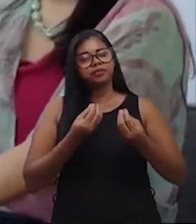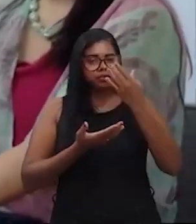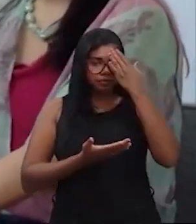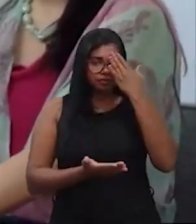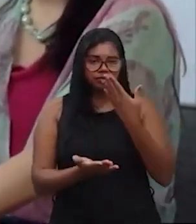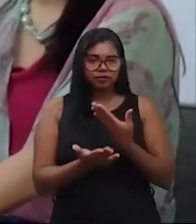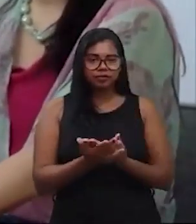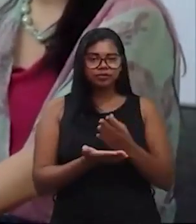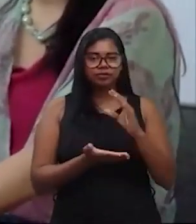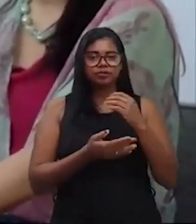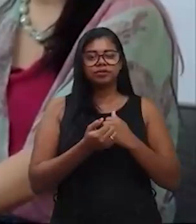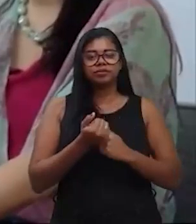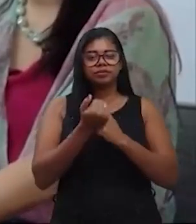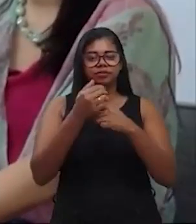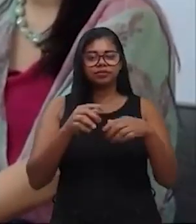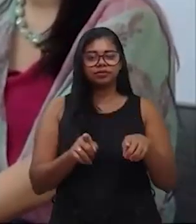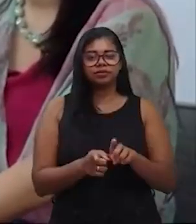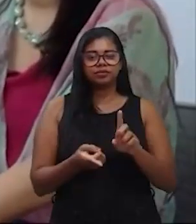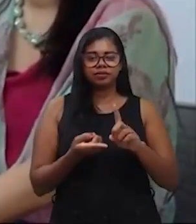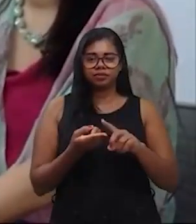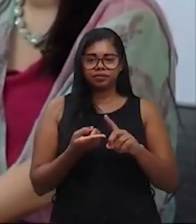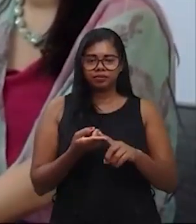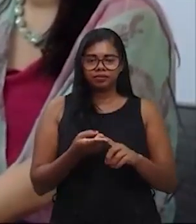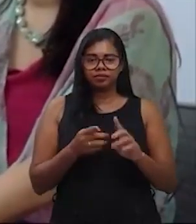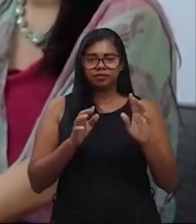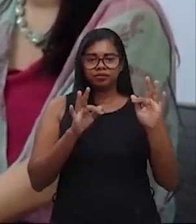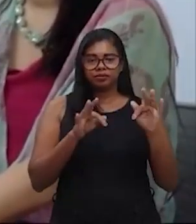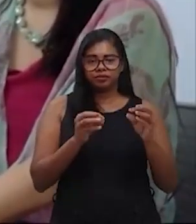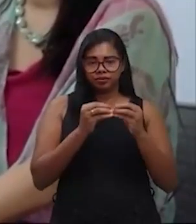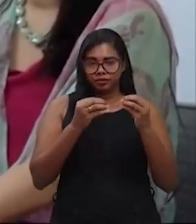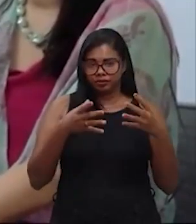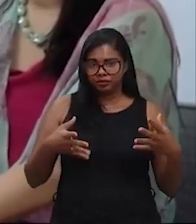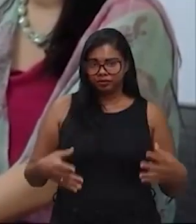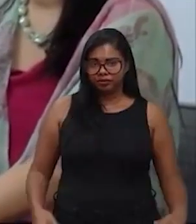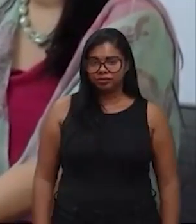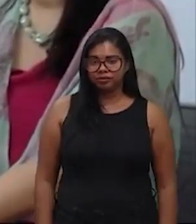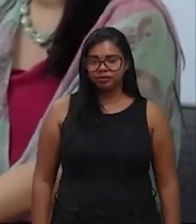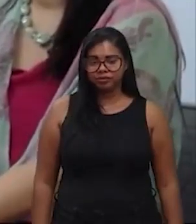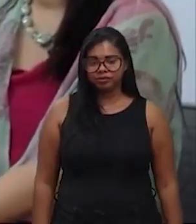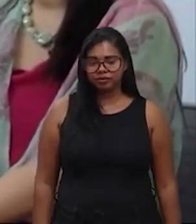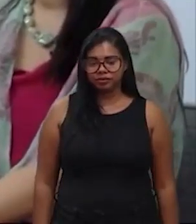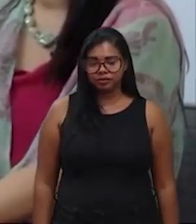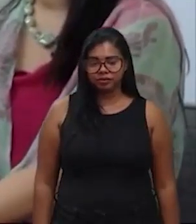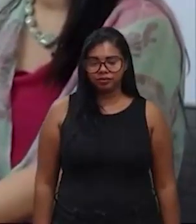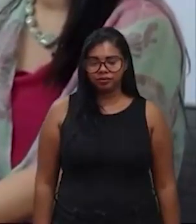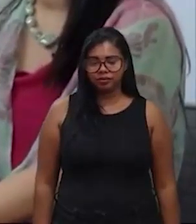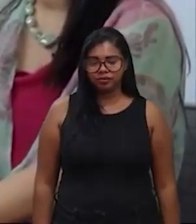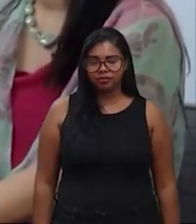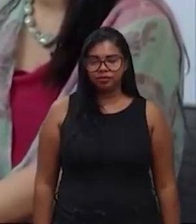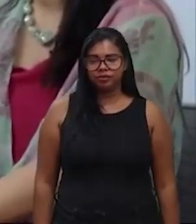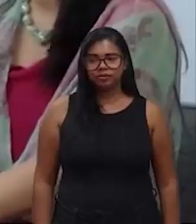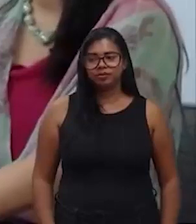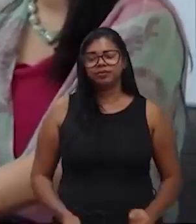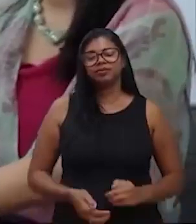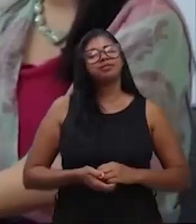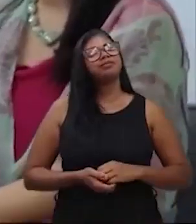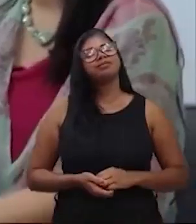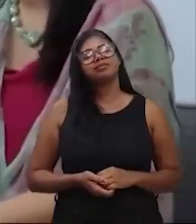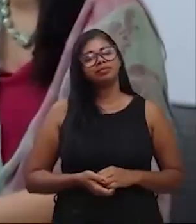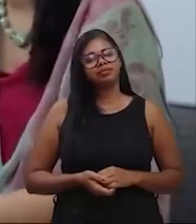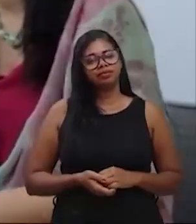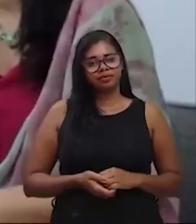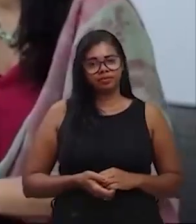acreditam que isso ajuda, né, enfim, a criatividade. Eu vou começar falando. O que